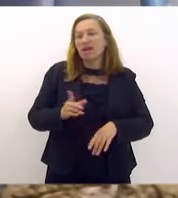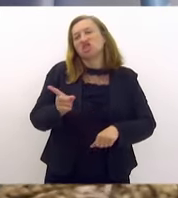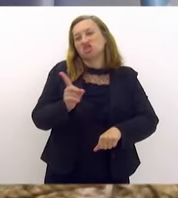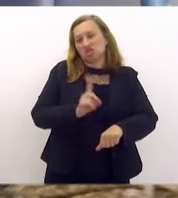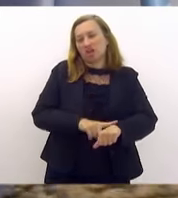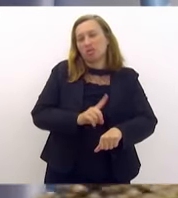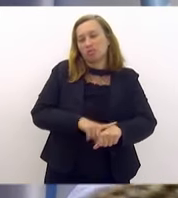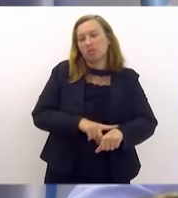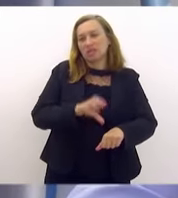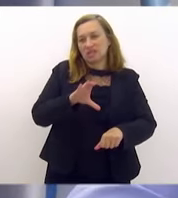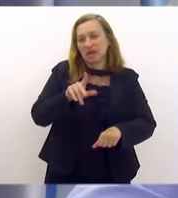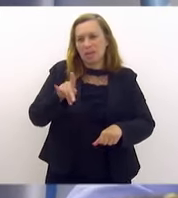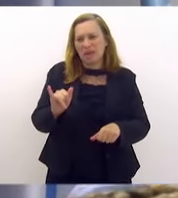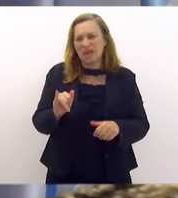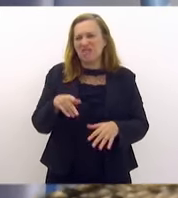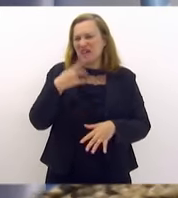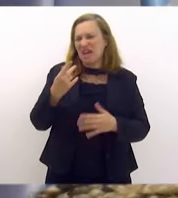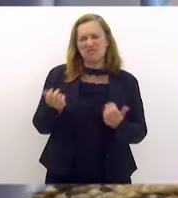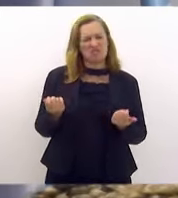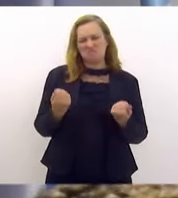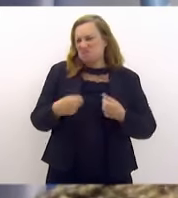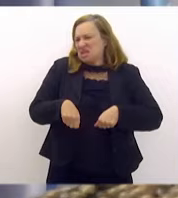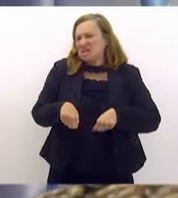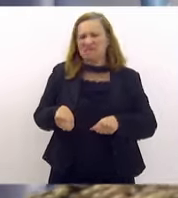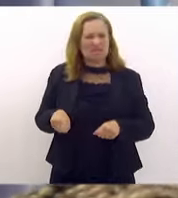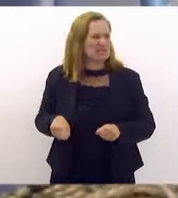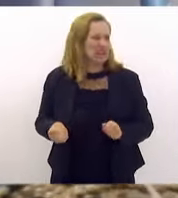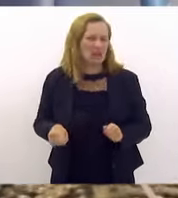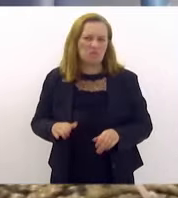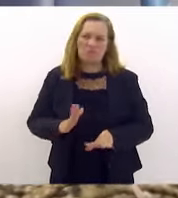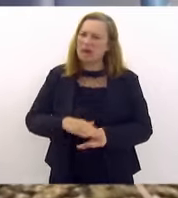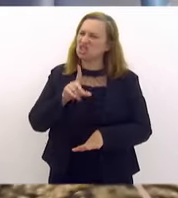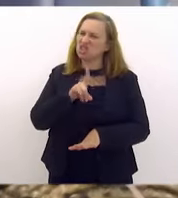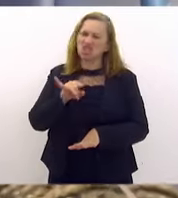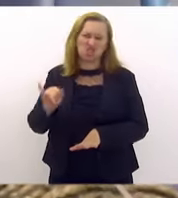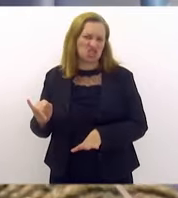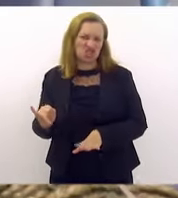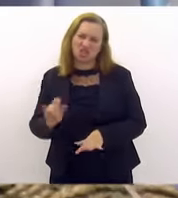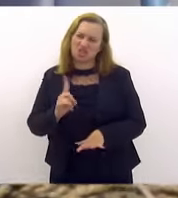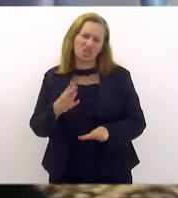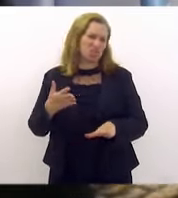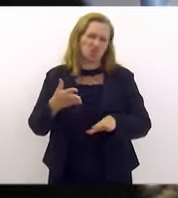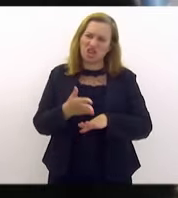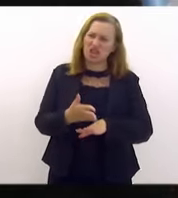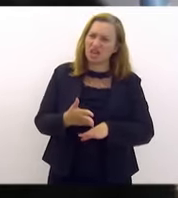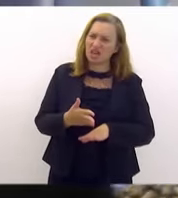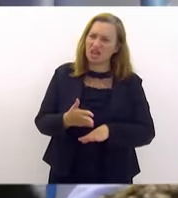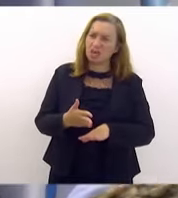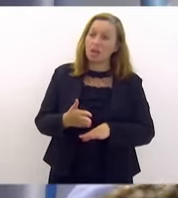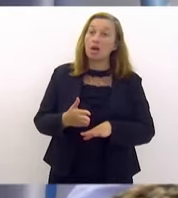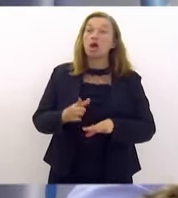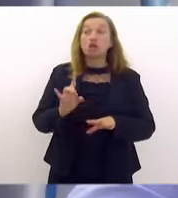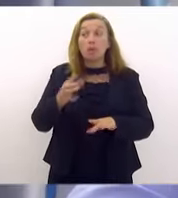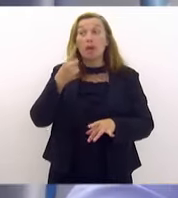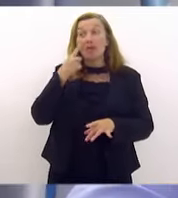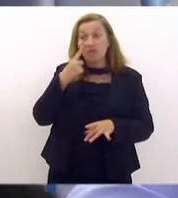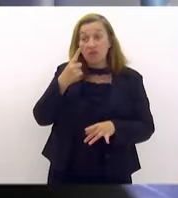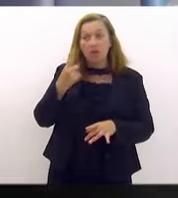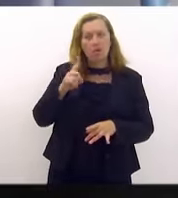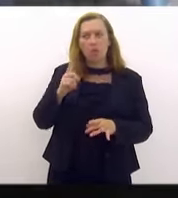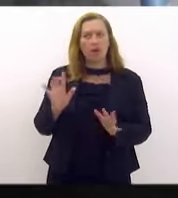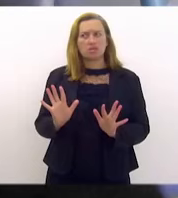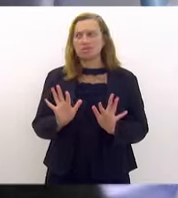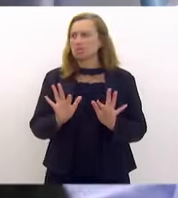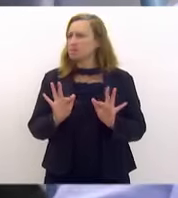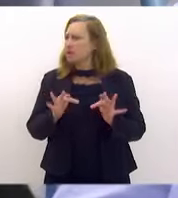Ah mas não precisamos de provocar né Não chegaremos até esse final só pra gente ver porque não é tão